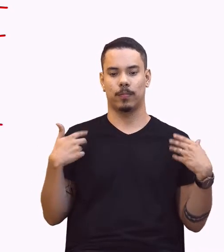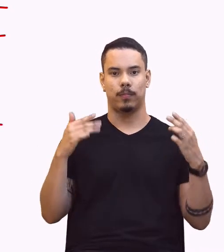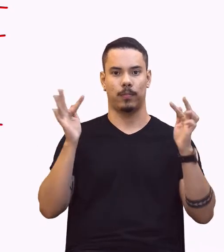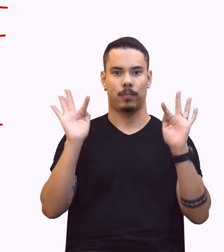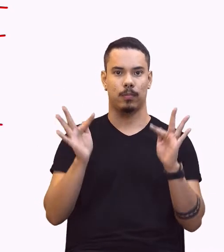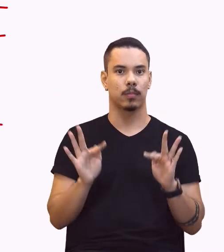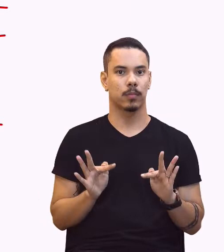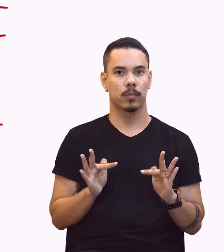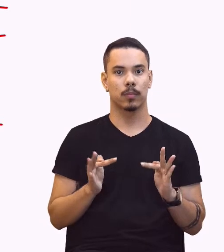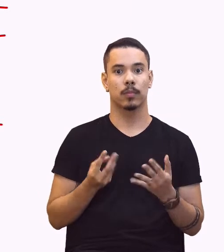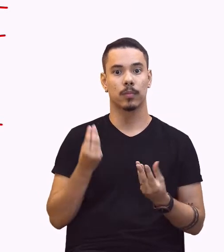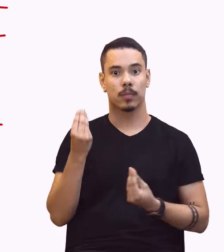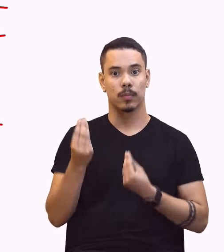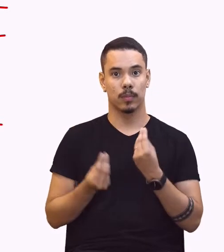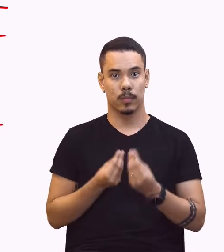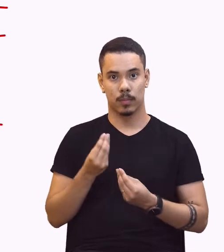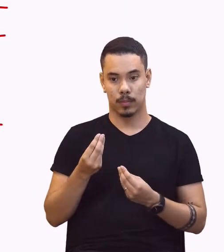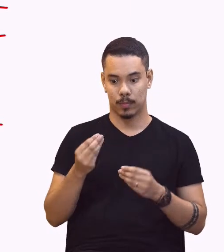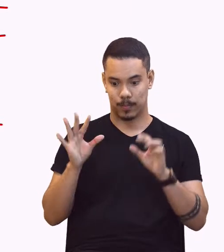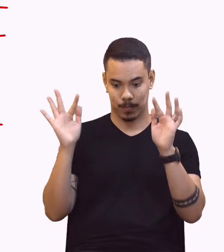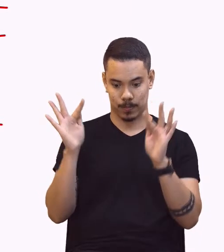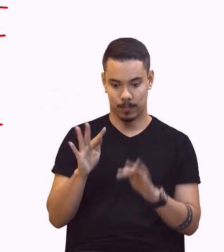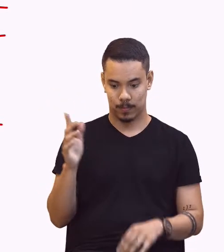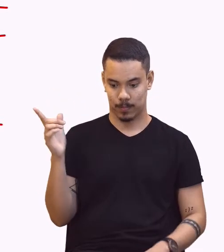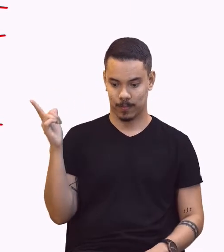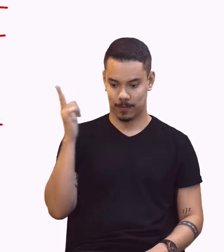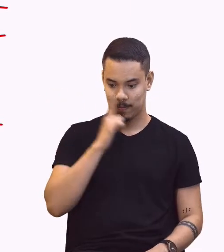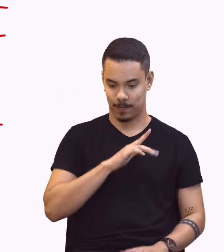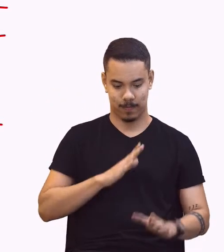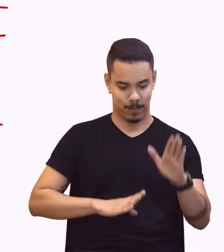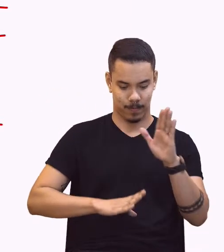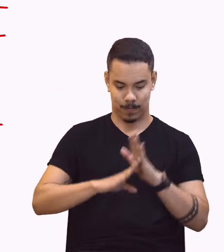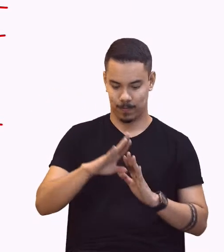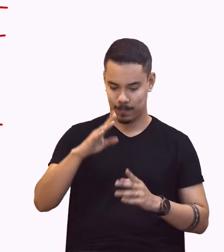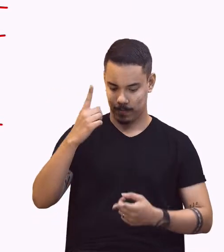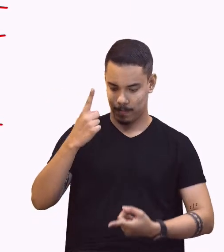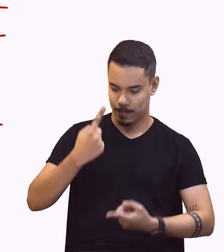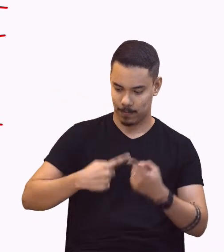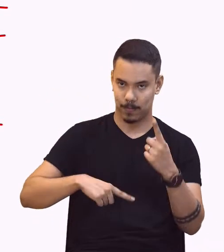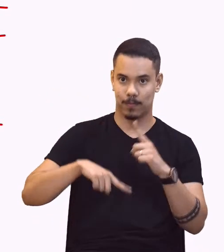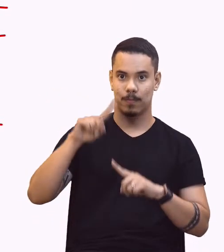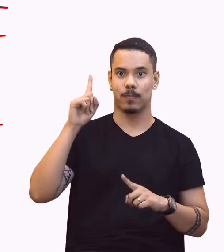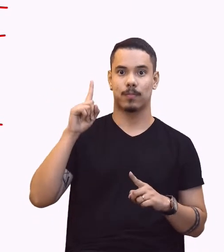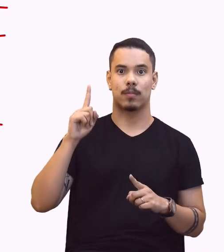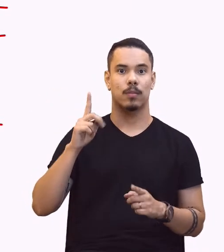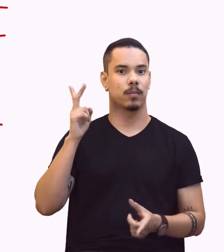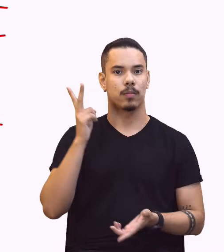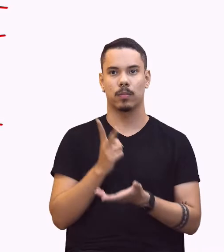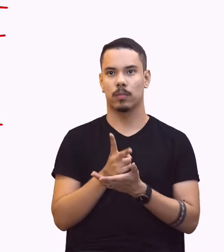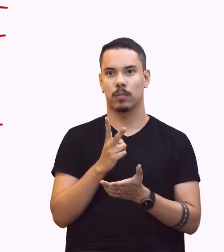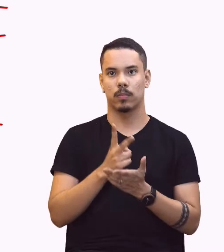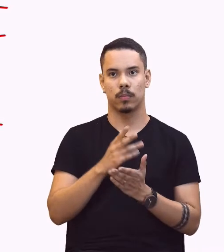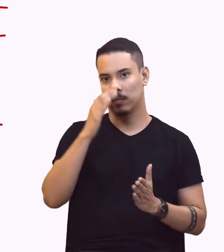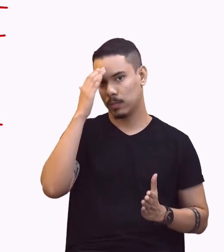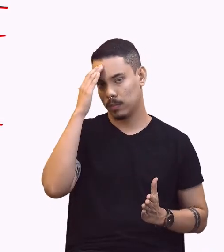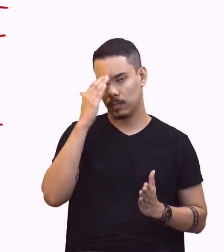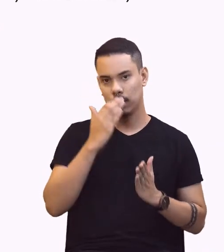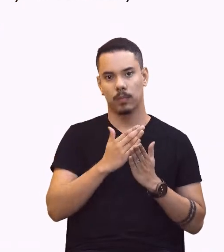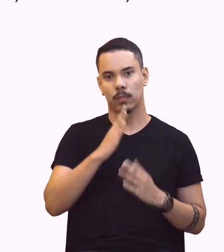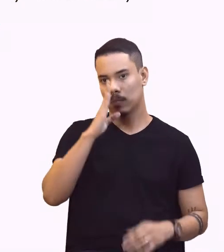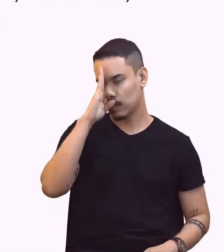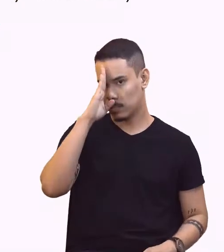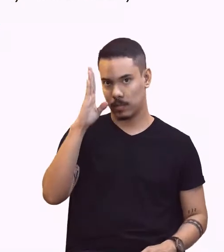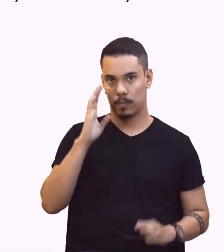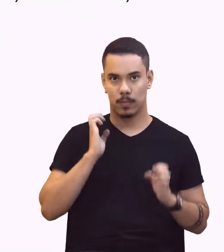de que modo essa felicidade pode ser alcançada seguindo sempre o princípio da ética,